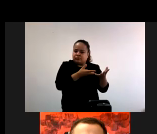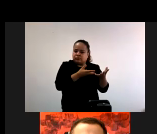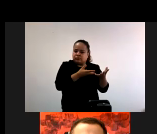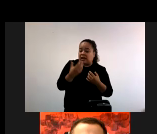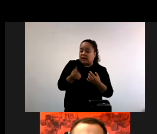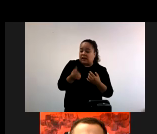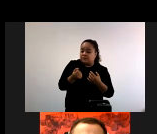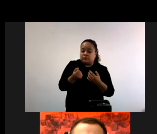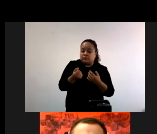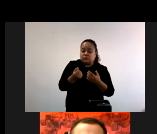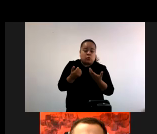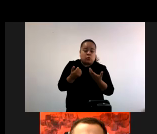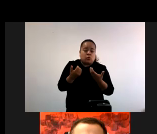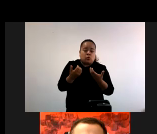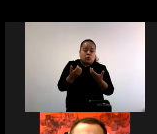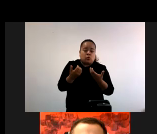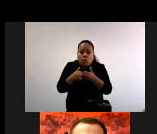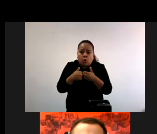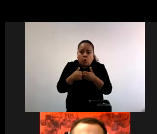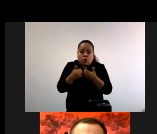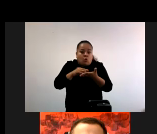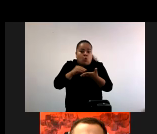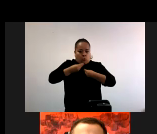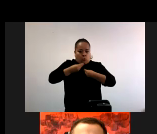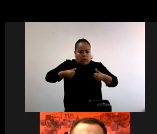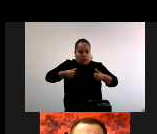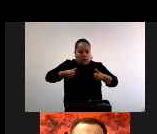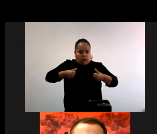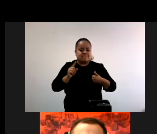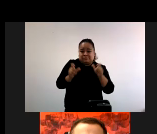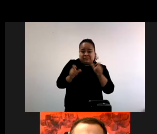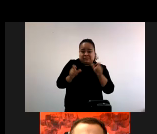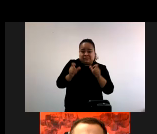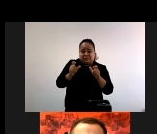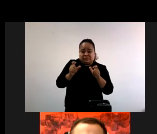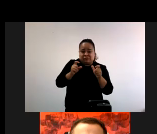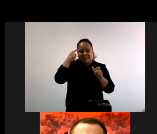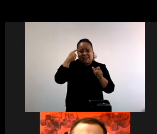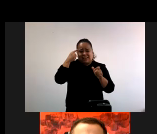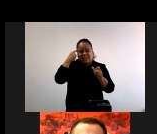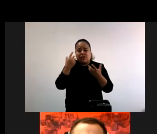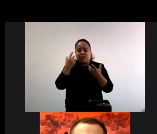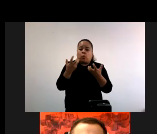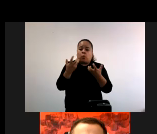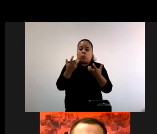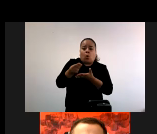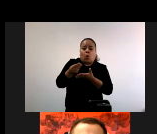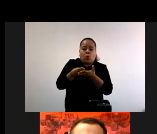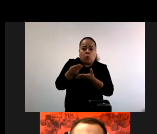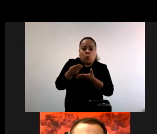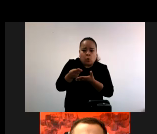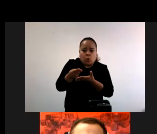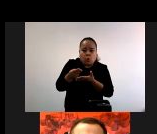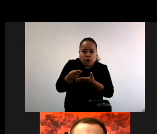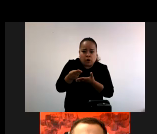Também não cair no erro de começar a utilizar antivirais ou algumas medicinas. E se vamos